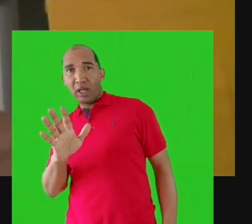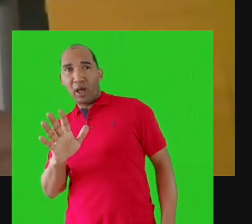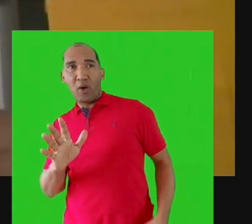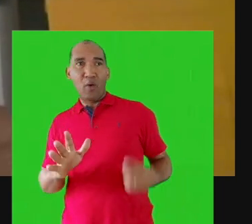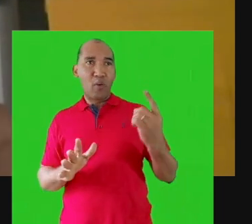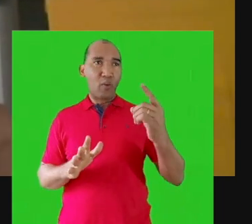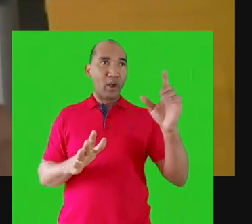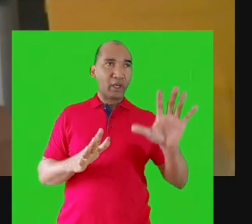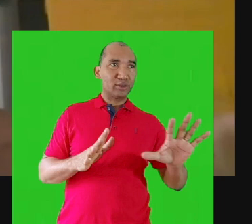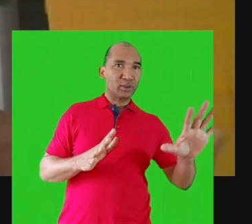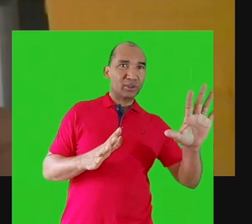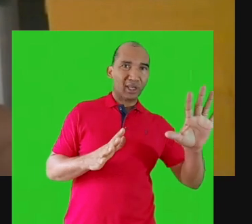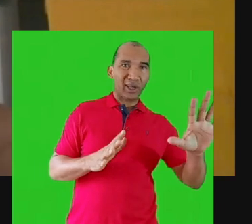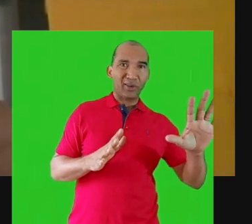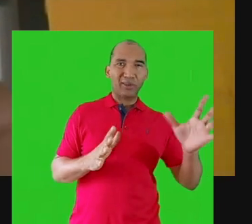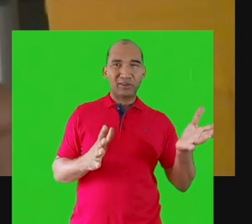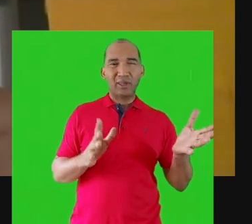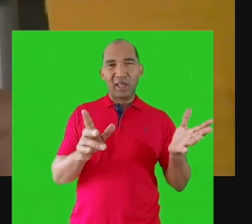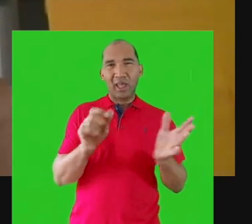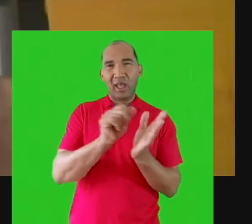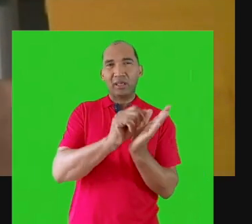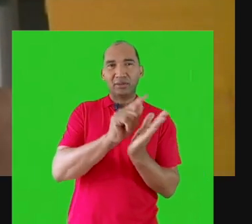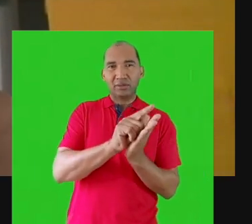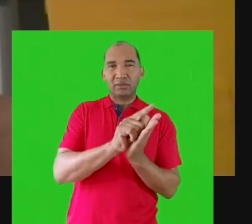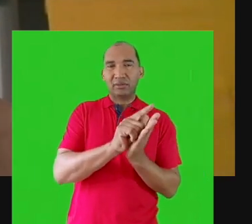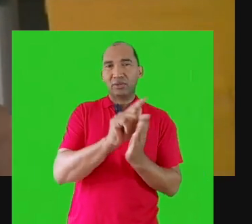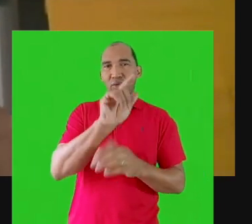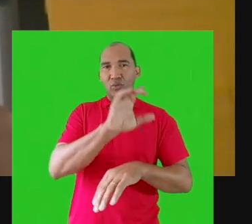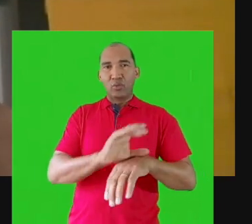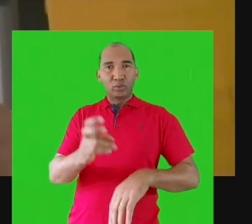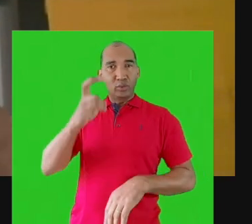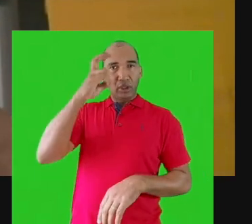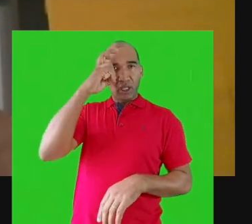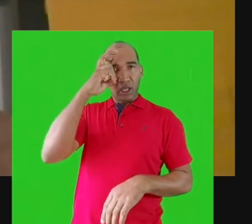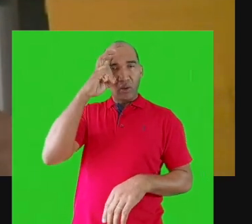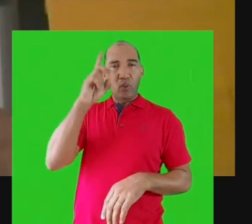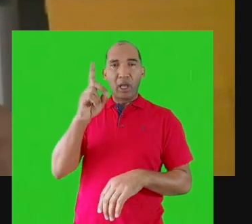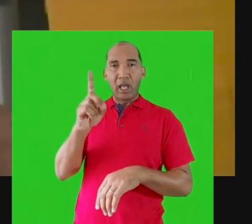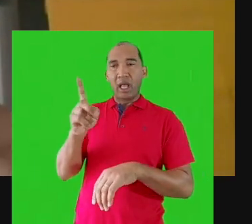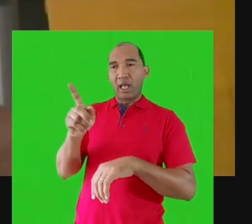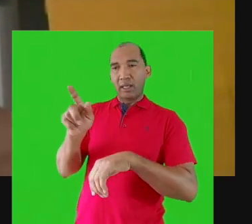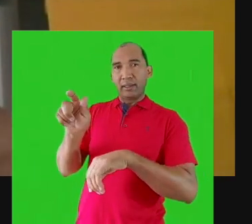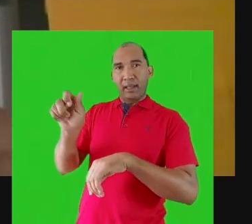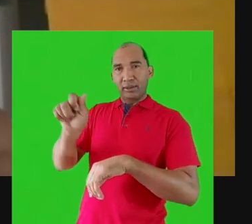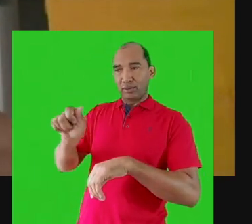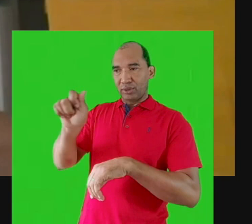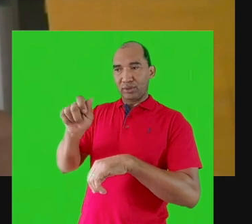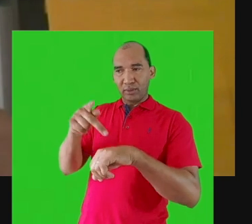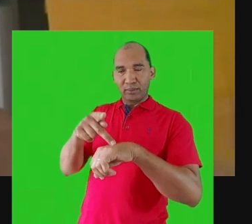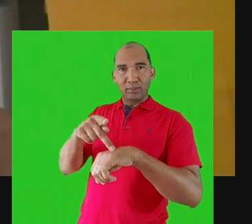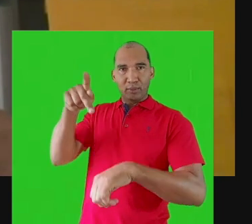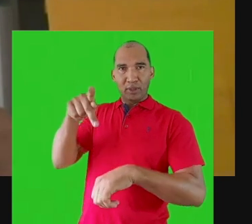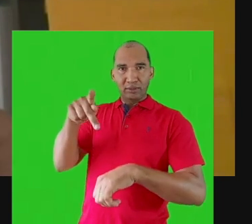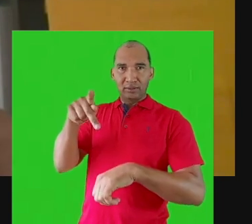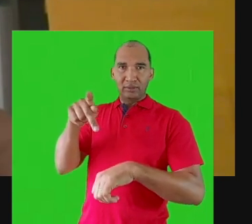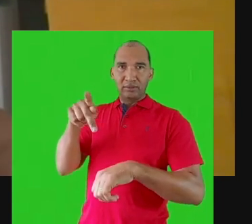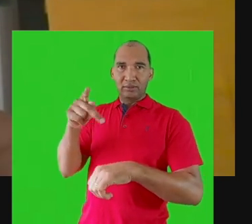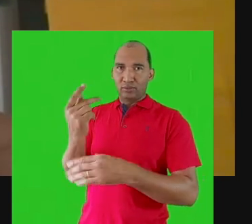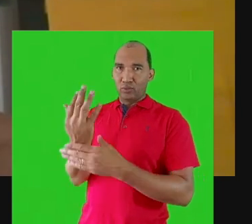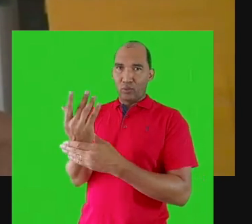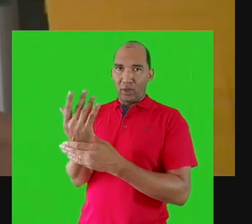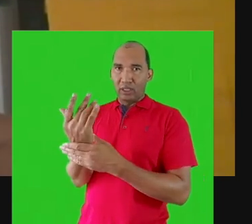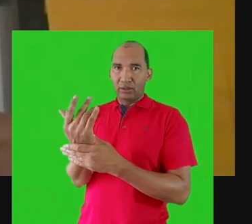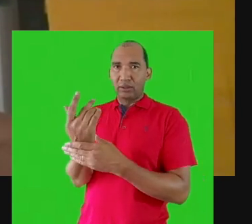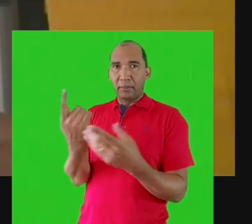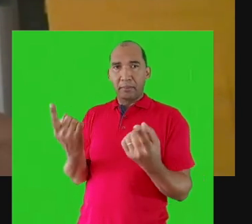ele é regional. A gente está na agenda cultural, que é uma produção da Associação de Pós-Graduandos da UERJ,